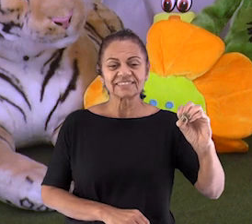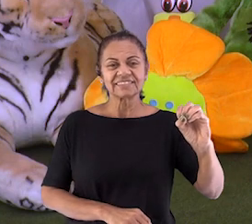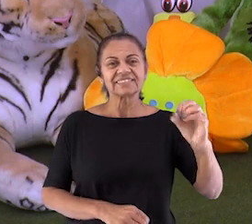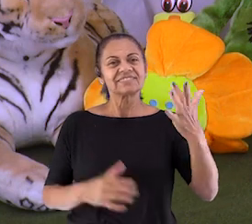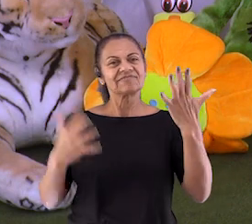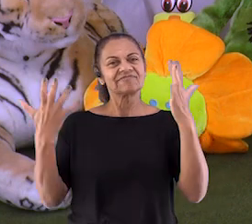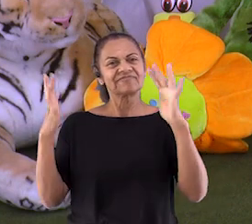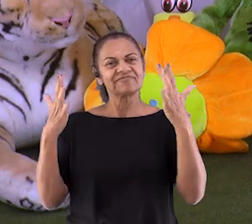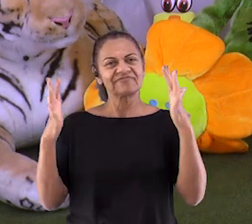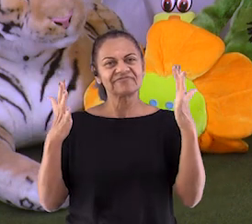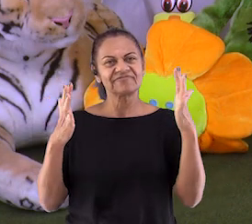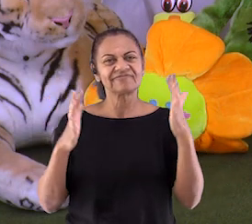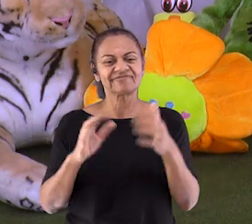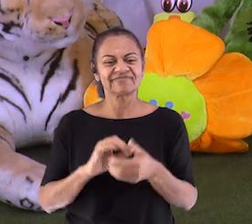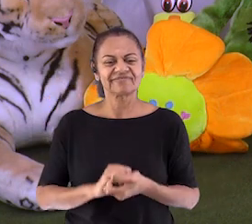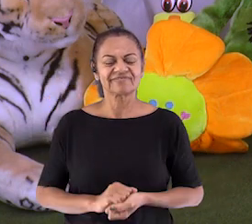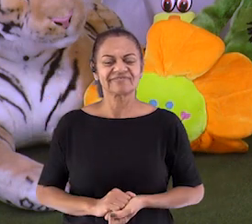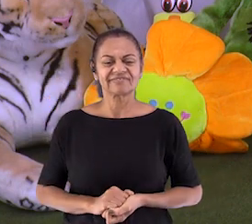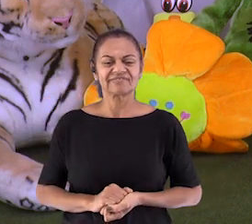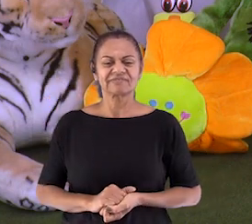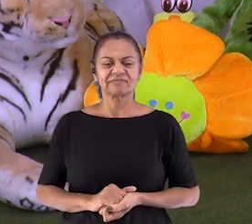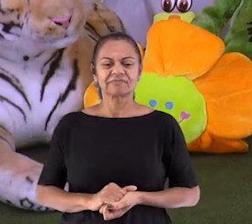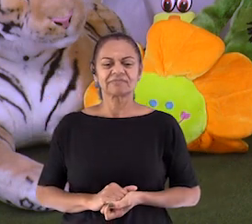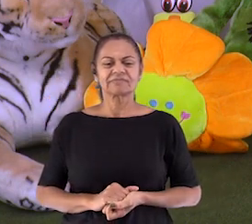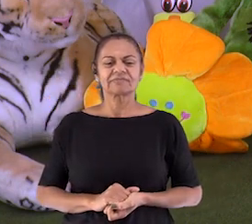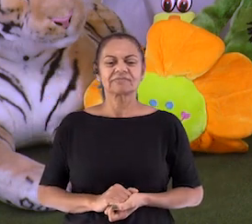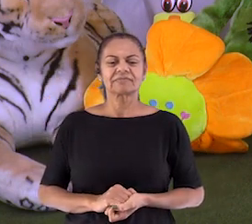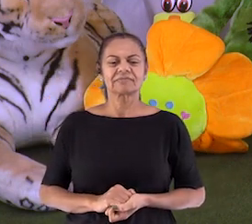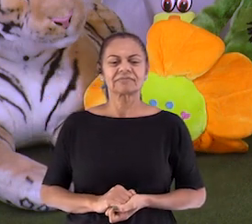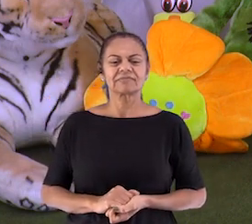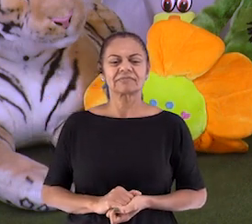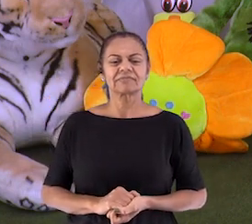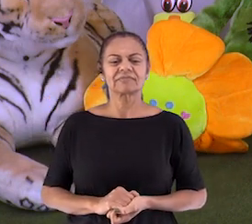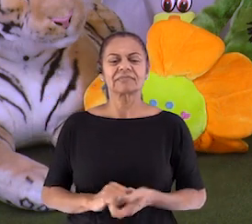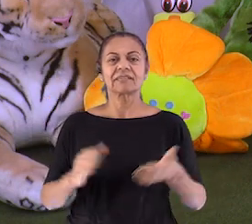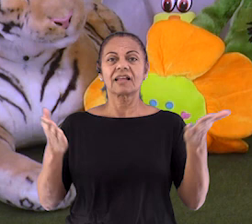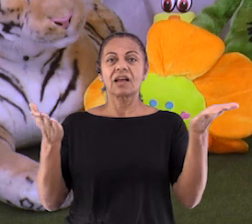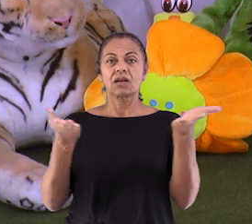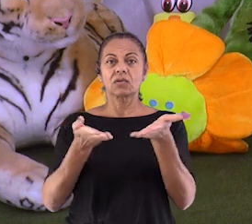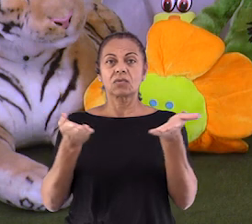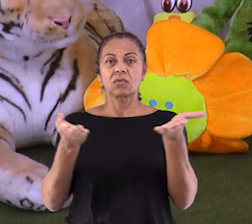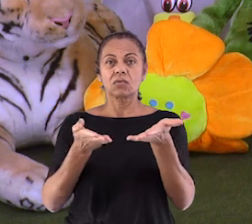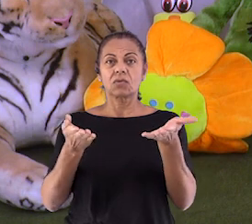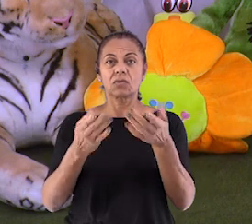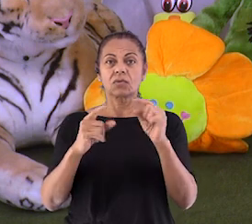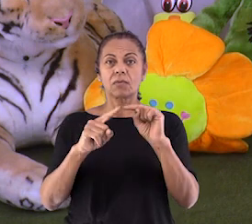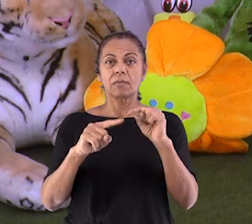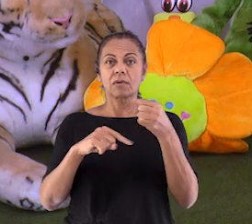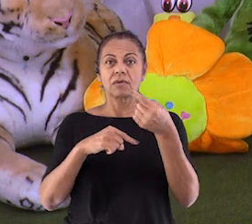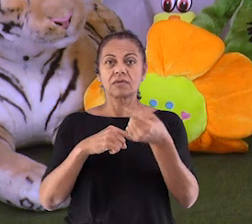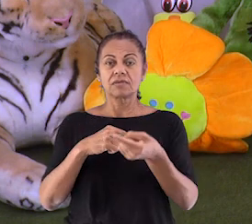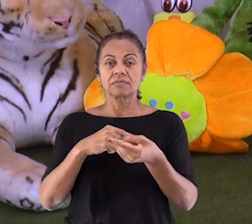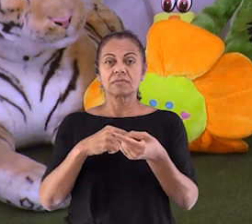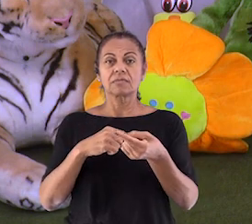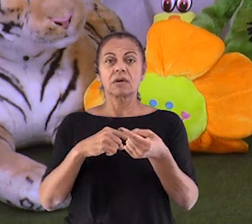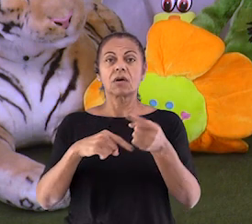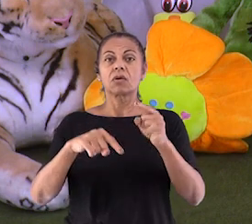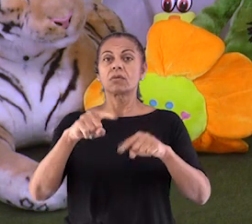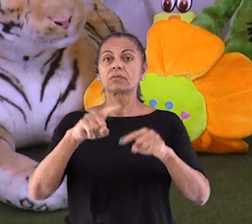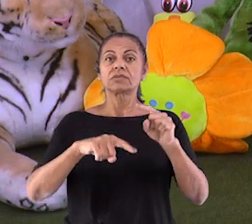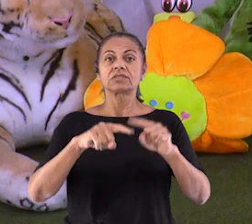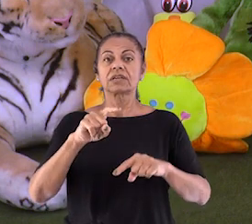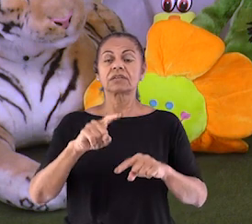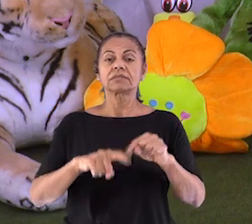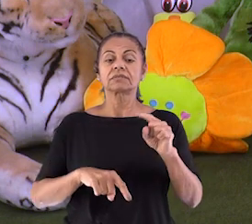1, 2, 3, 4, 5, 6, 7, 8, 9, 10! Muito bem! E agora vamos passar para o próximo objeto, para a